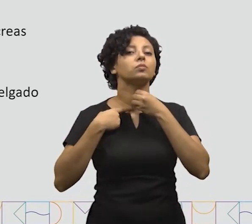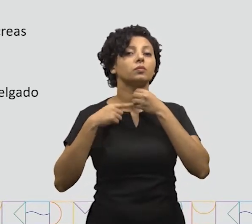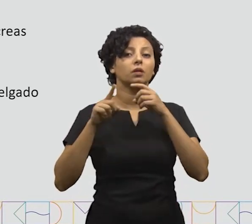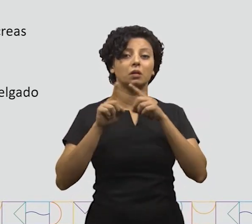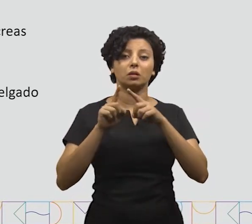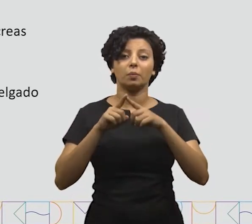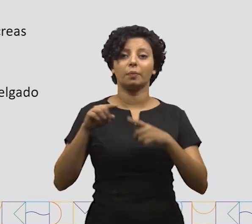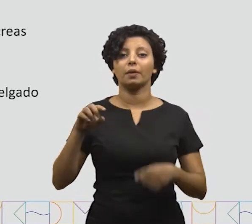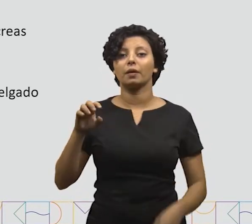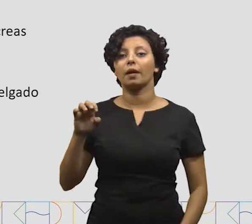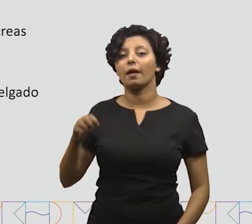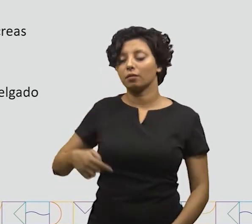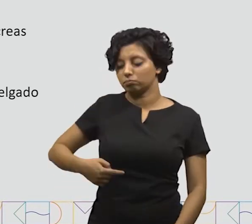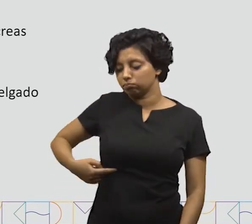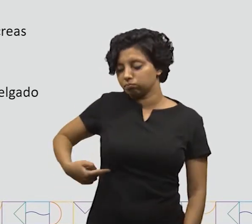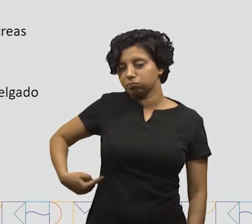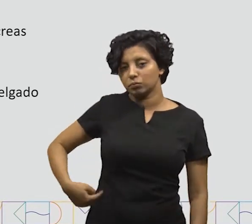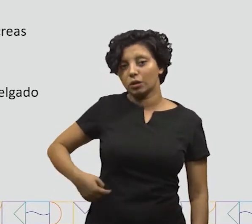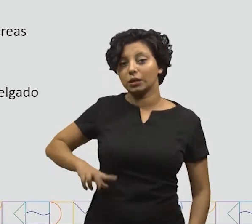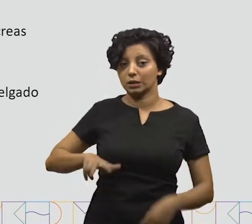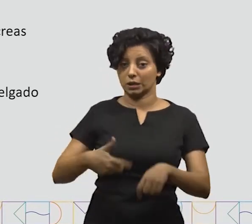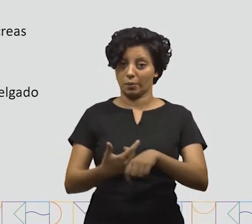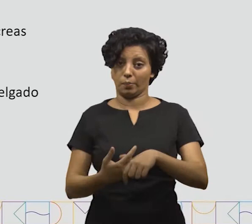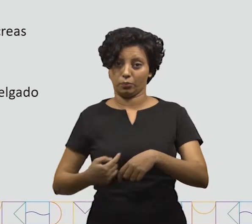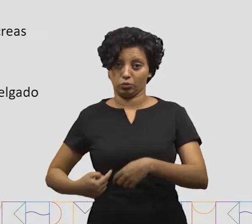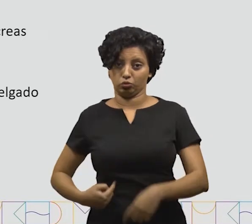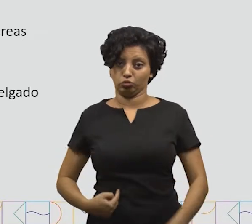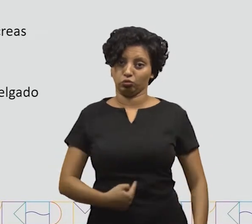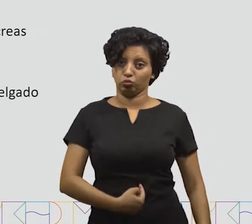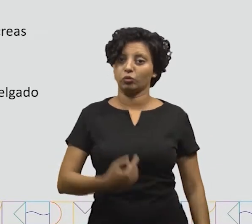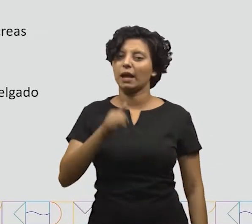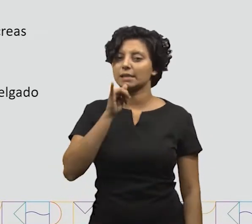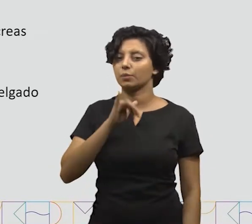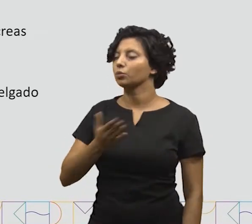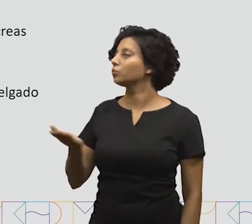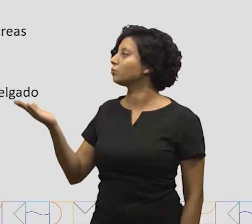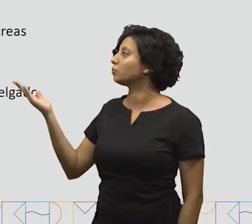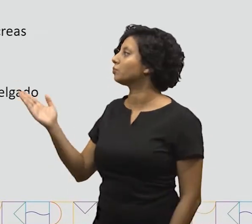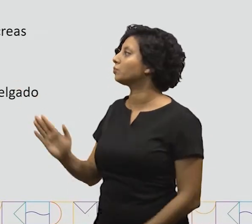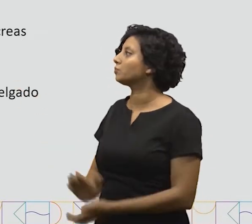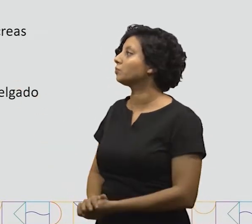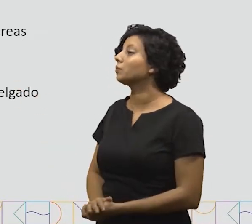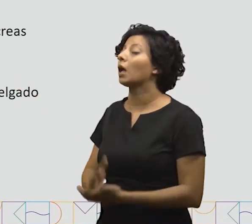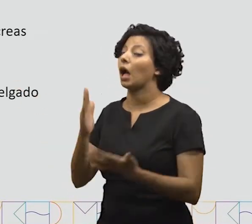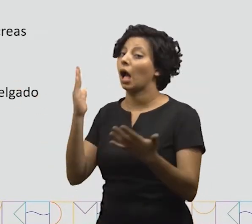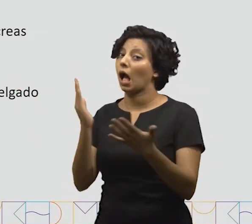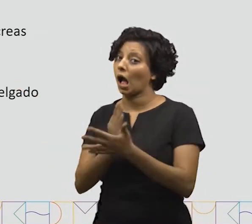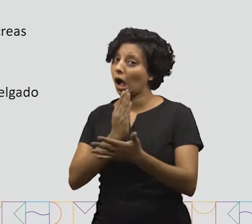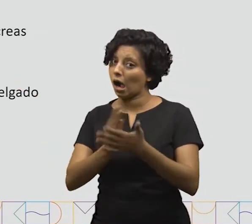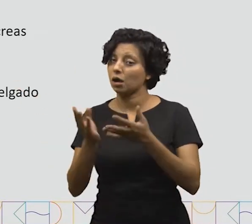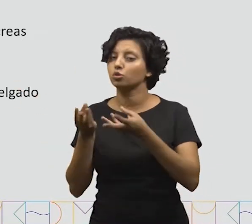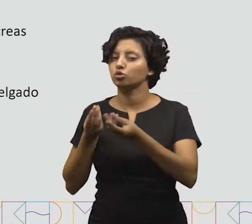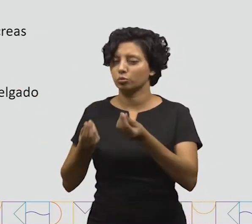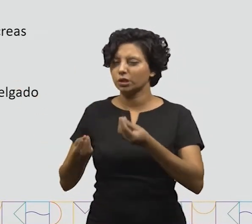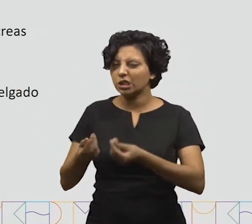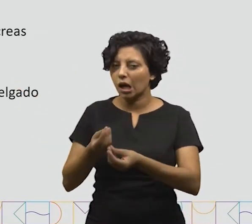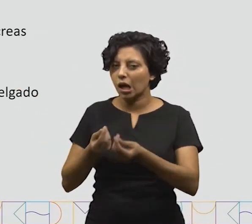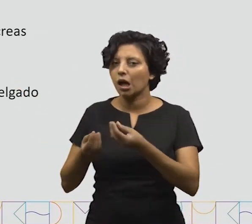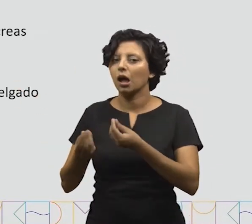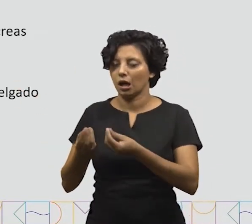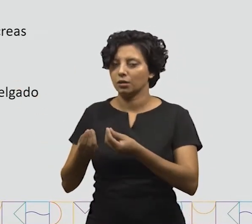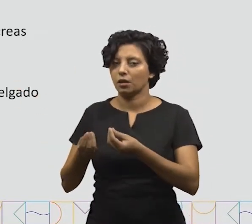esôfago, chegando ao estômago. No estômago, algumas substâncias produzidas pelo